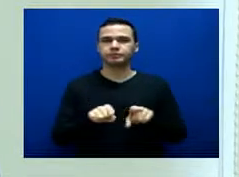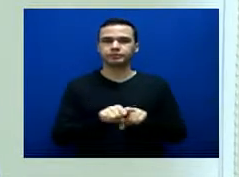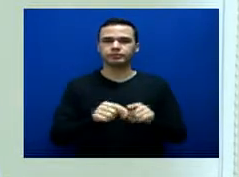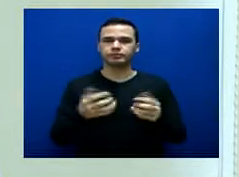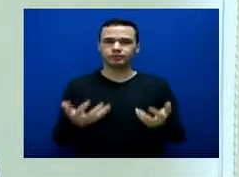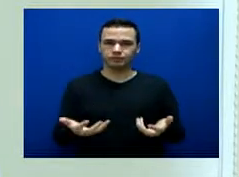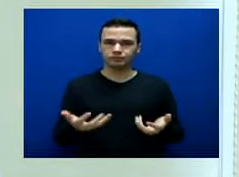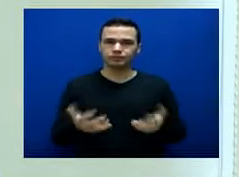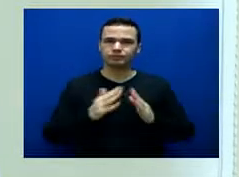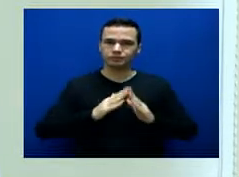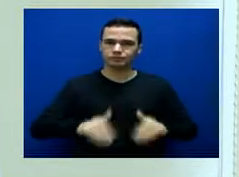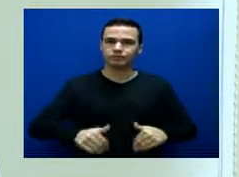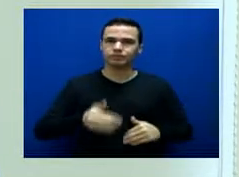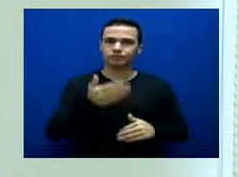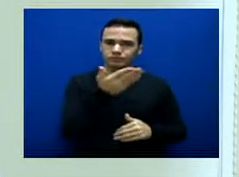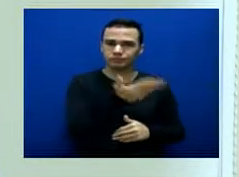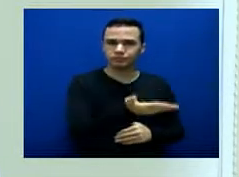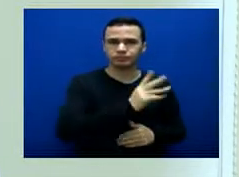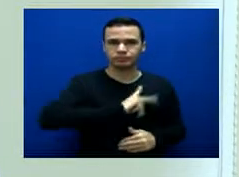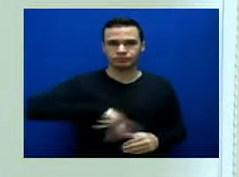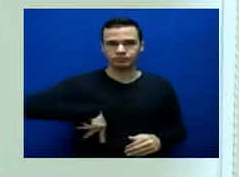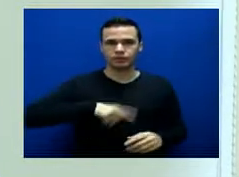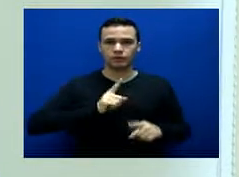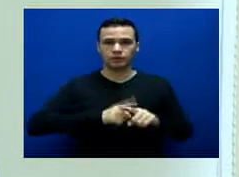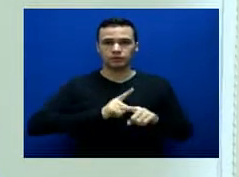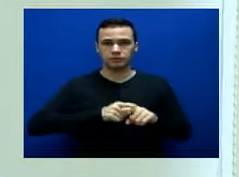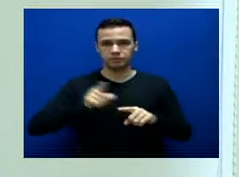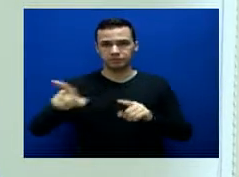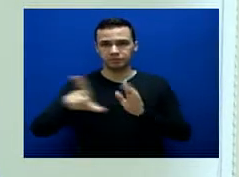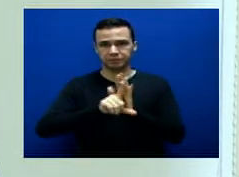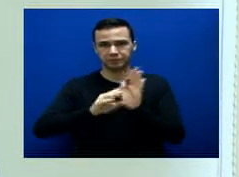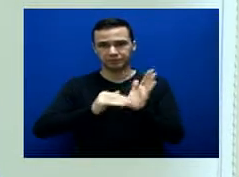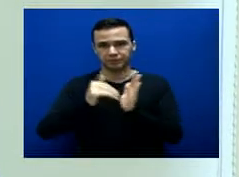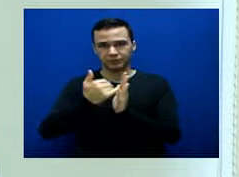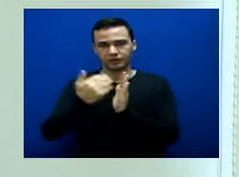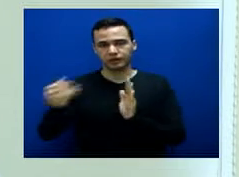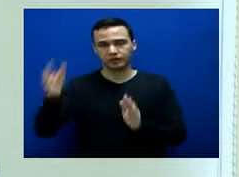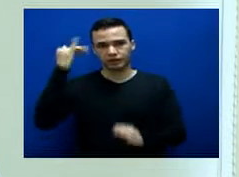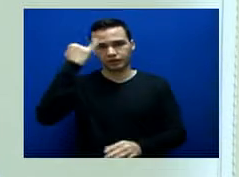E queria fazer um apelo a Vossa Excelência, porque a emenda do novo vereador Irineu,